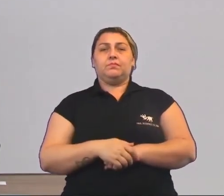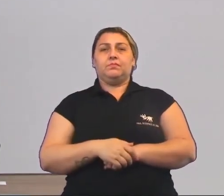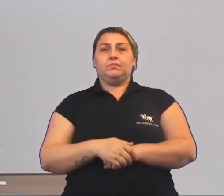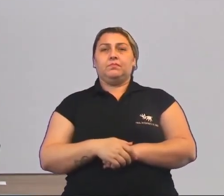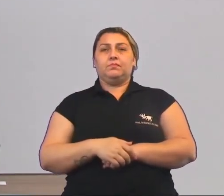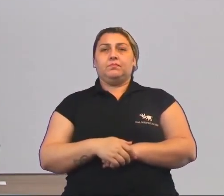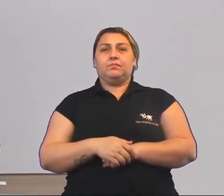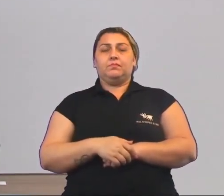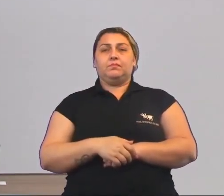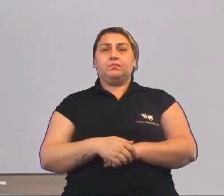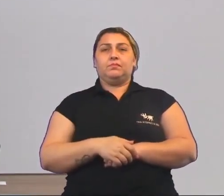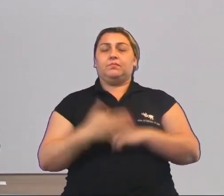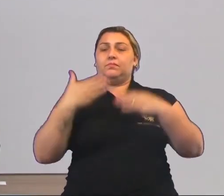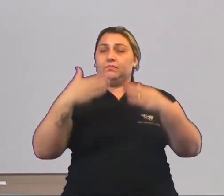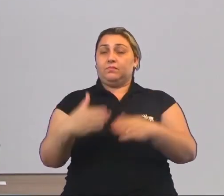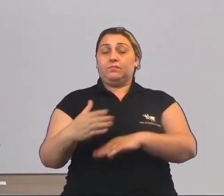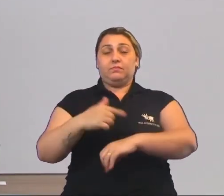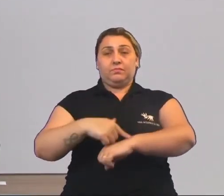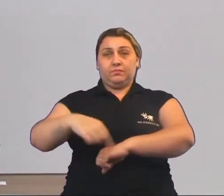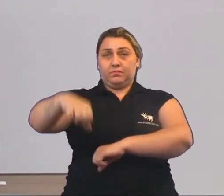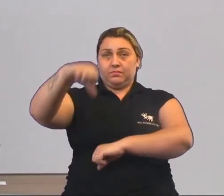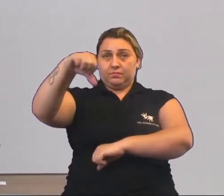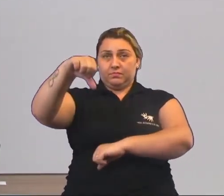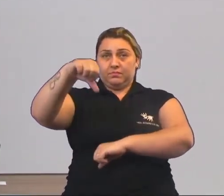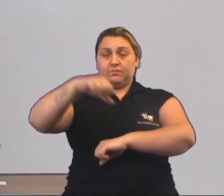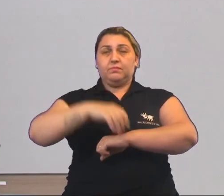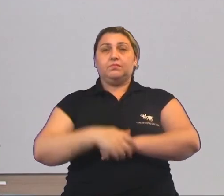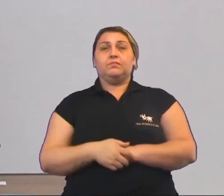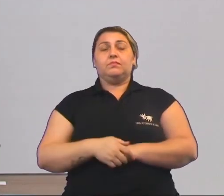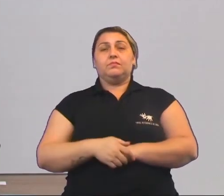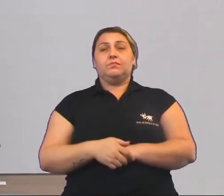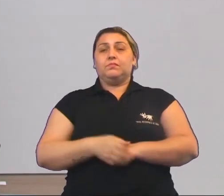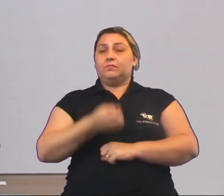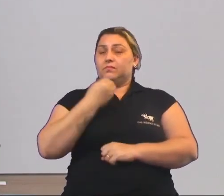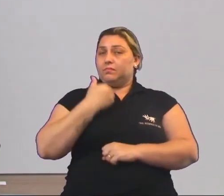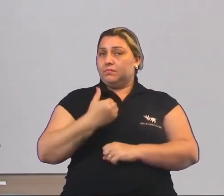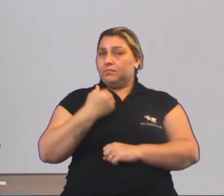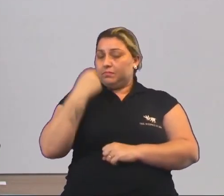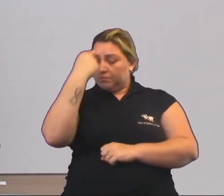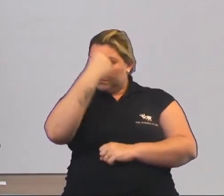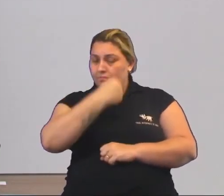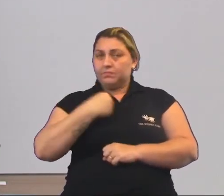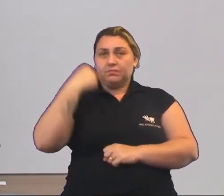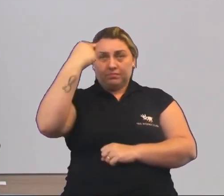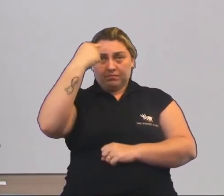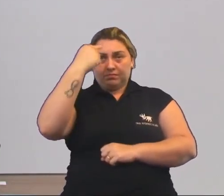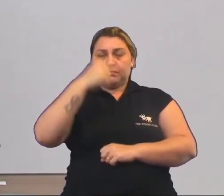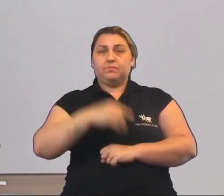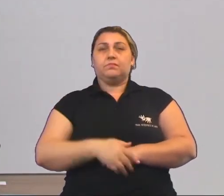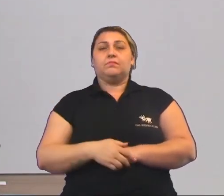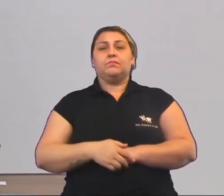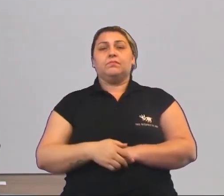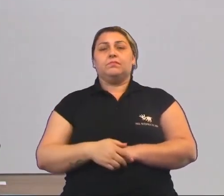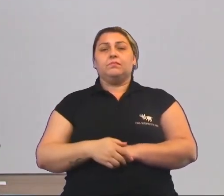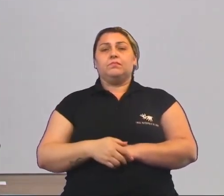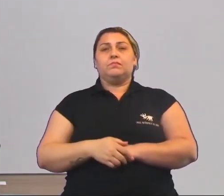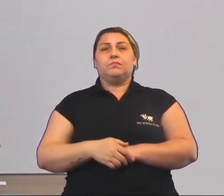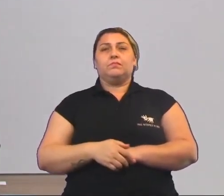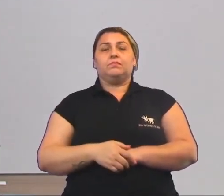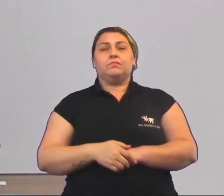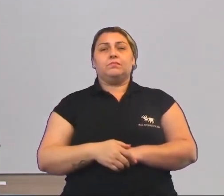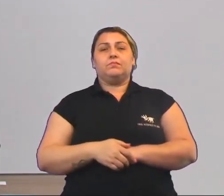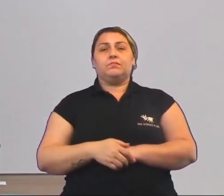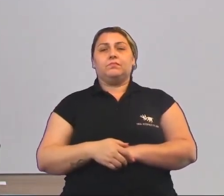Ela chegou 9 horas. Muito bem, passou o quê? 1 hora.